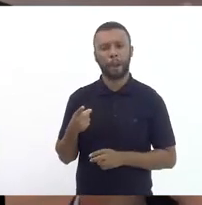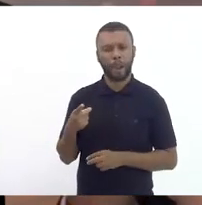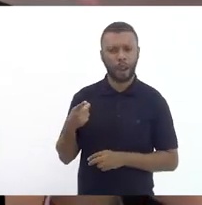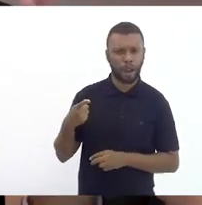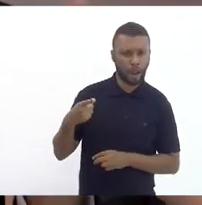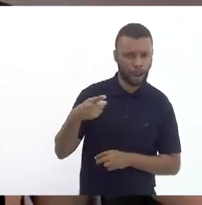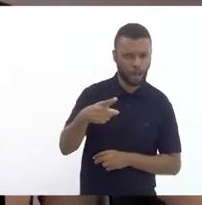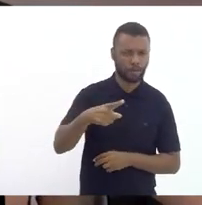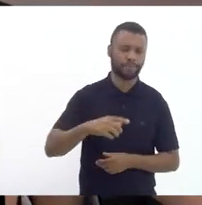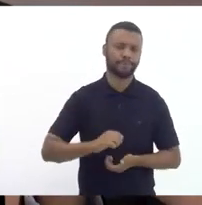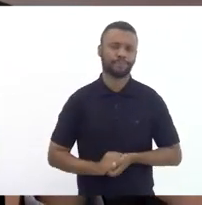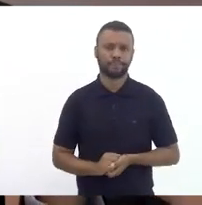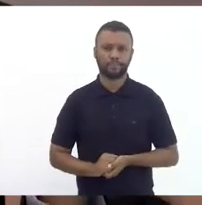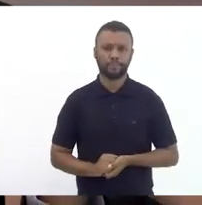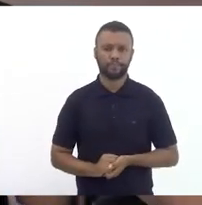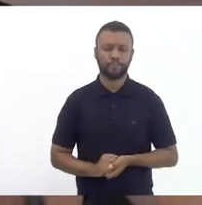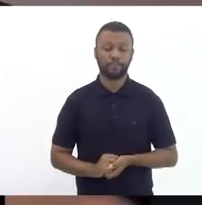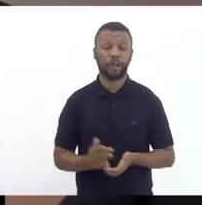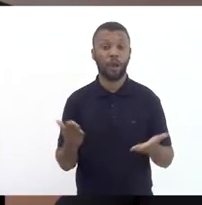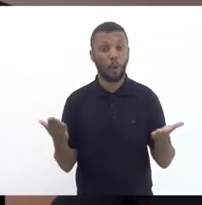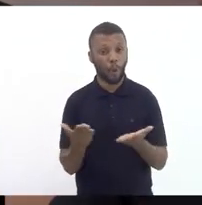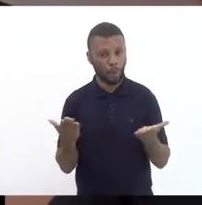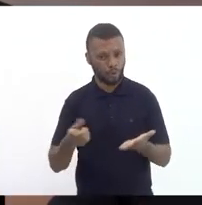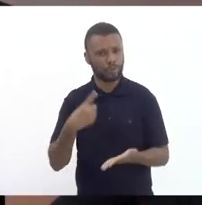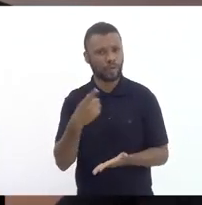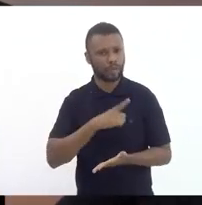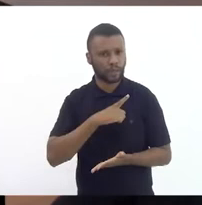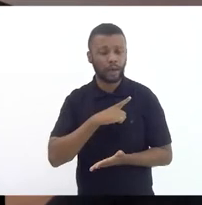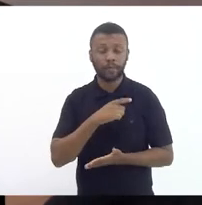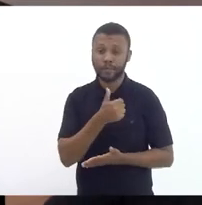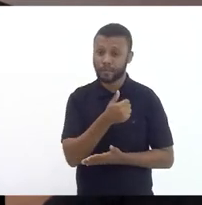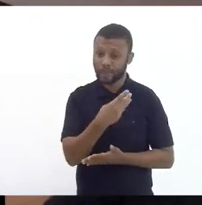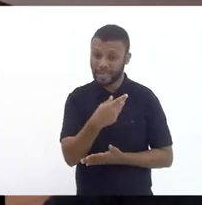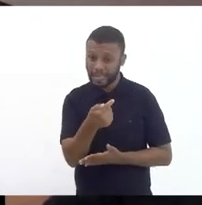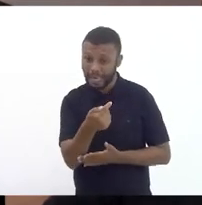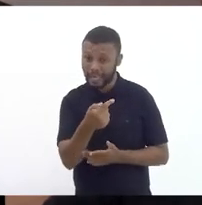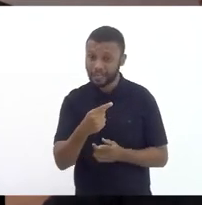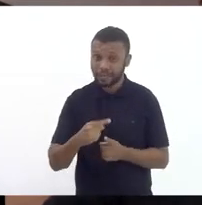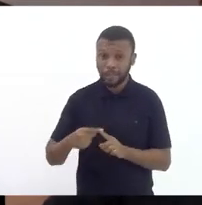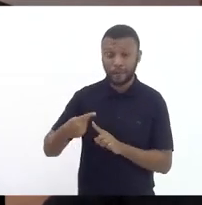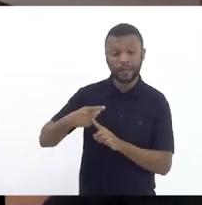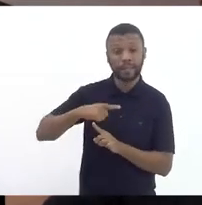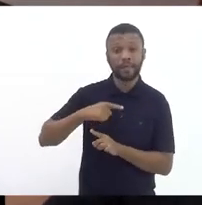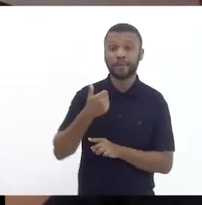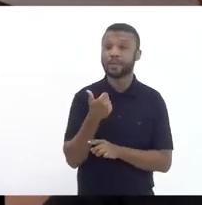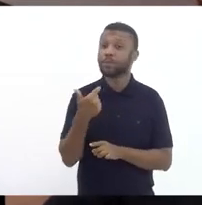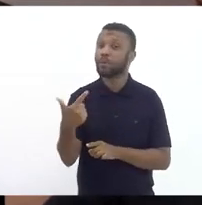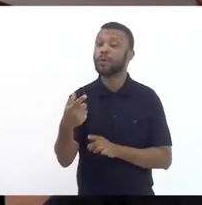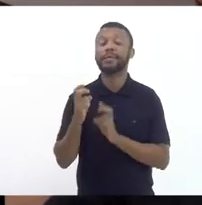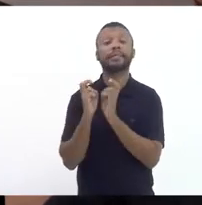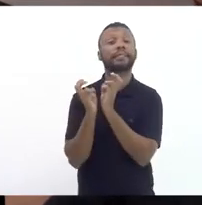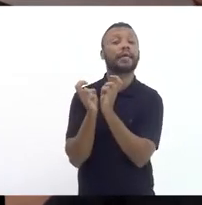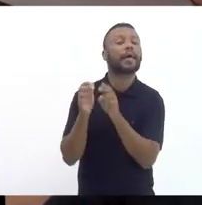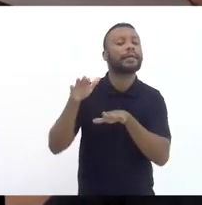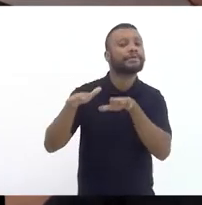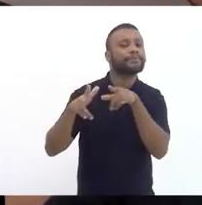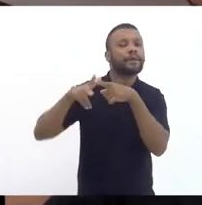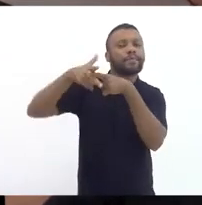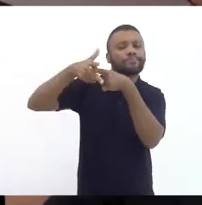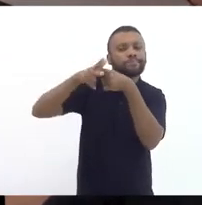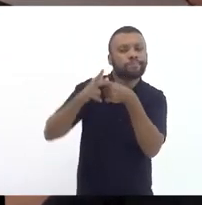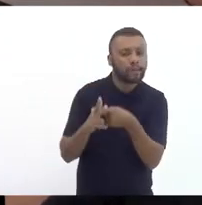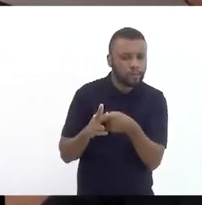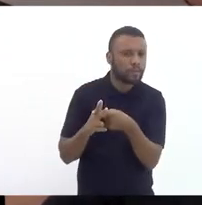Nós temos, além desses 147, nós temos aí 12 trens, em média, que estão em manutenção corretiva.